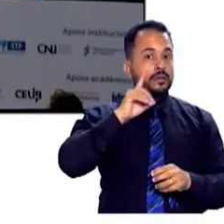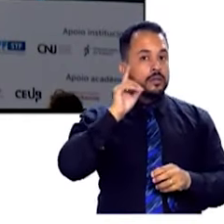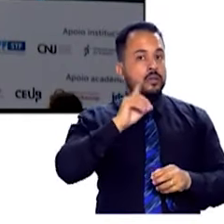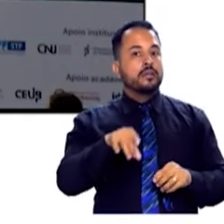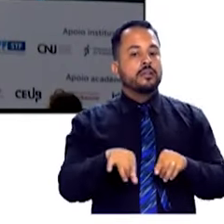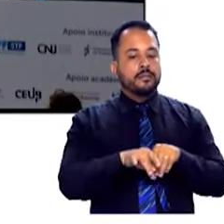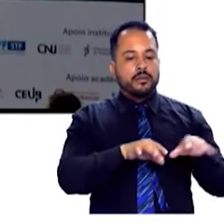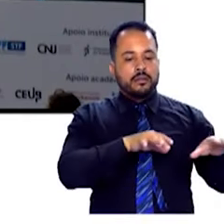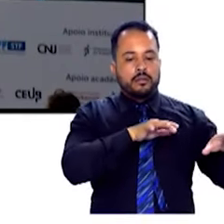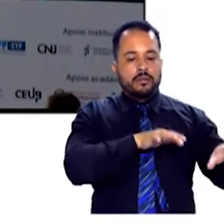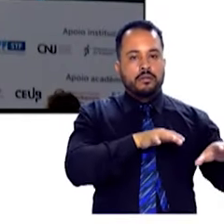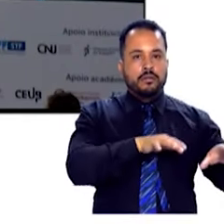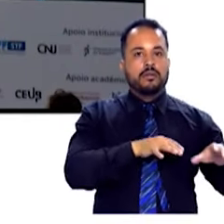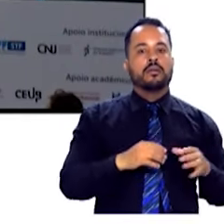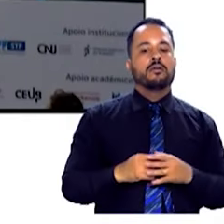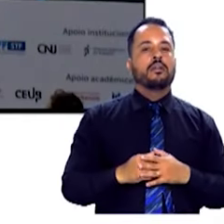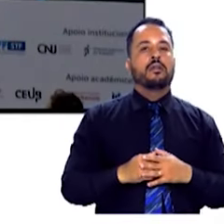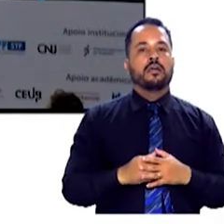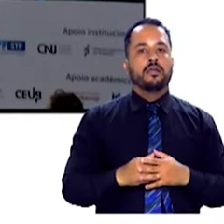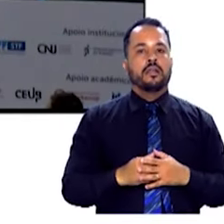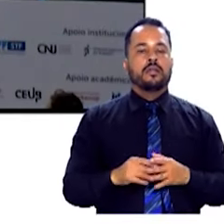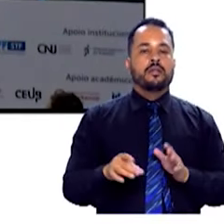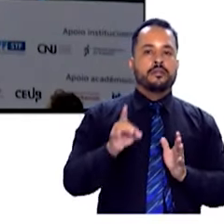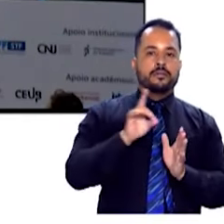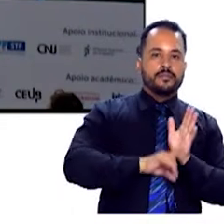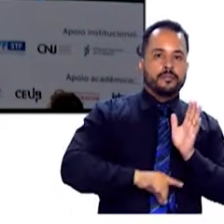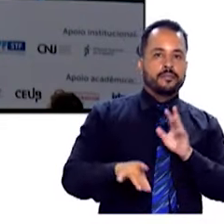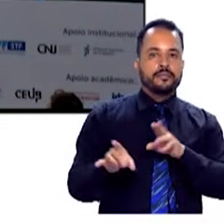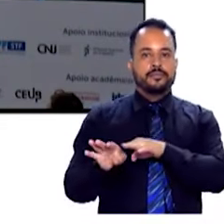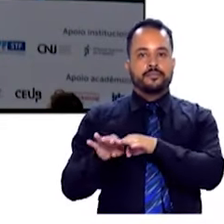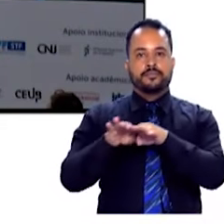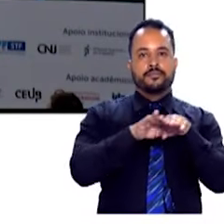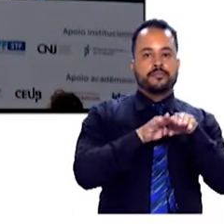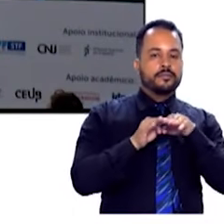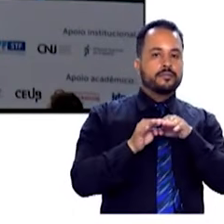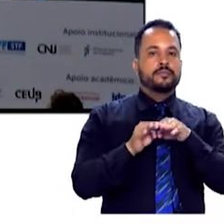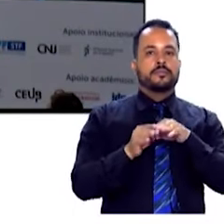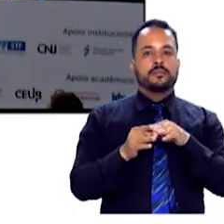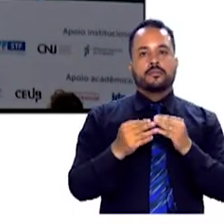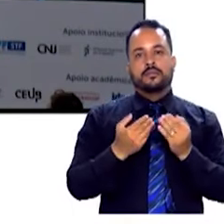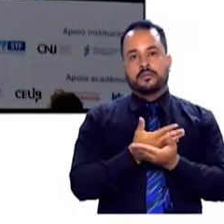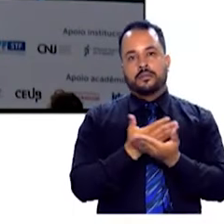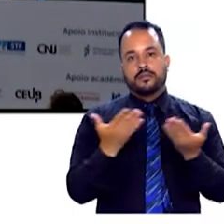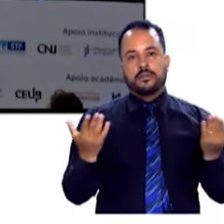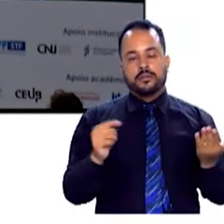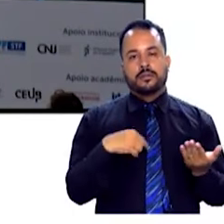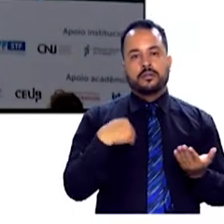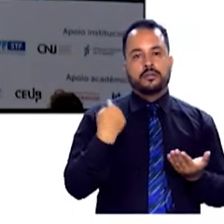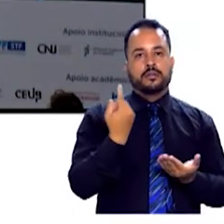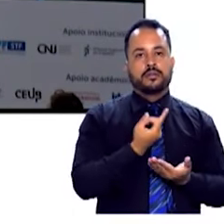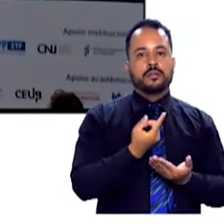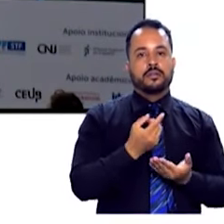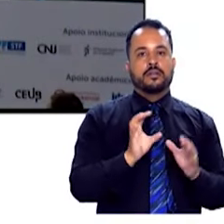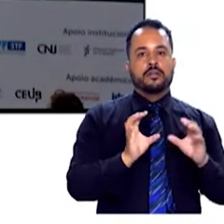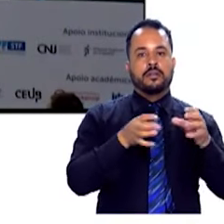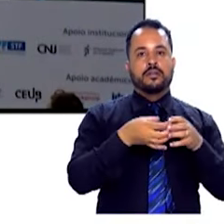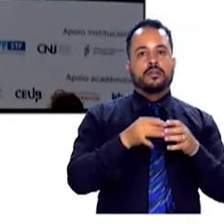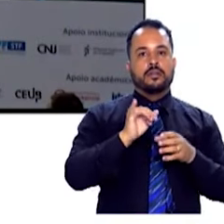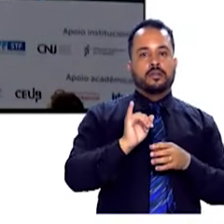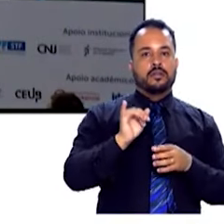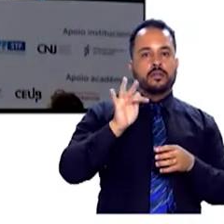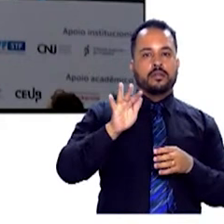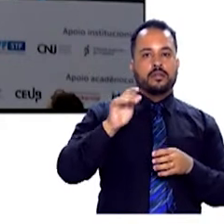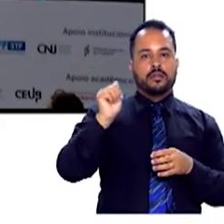supremas de direito comparado eh eh para nós da equipe da infan lamentavelmente o último